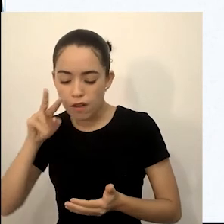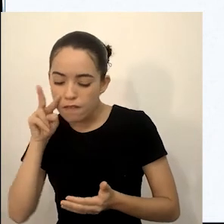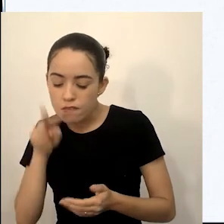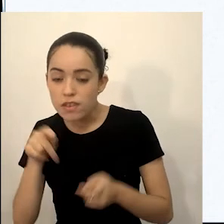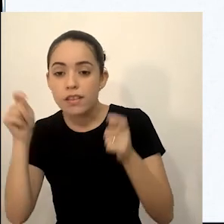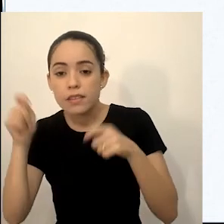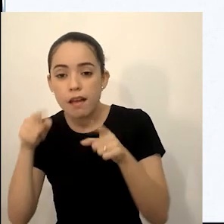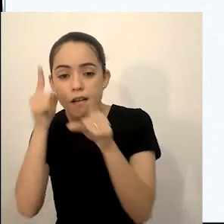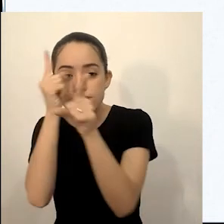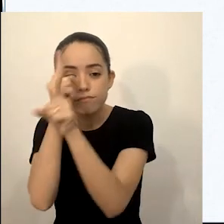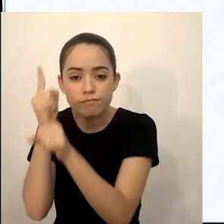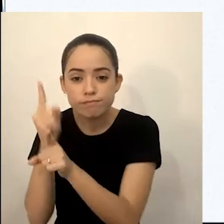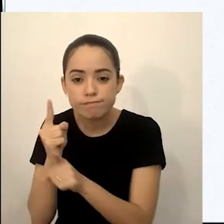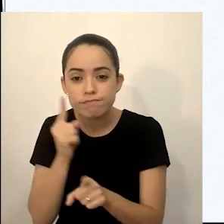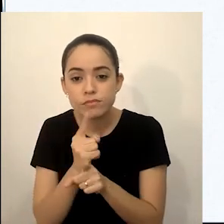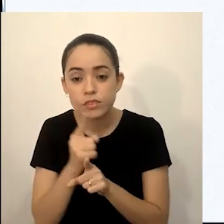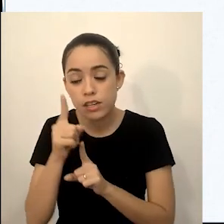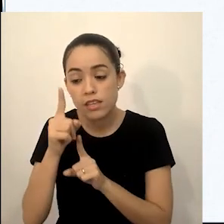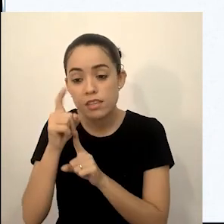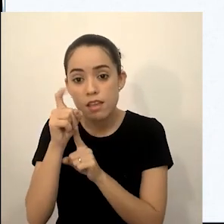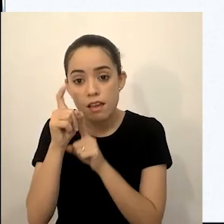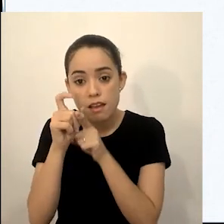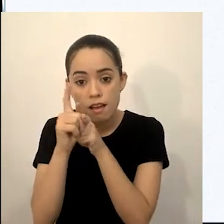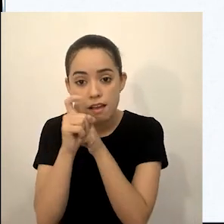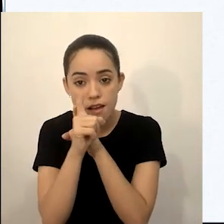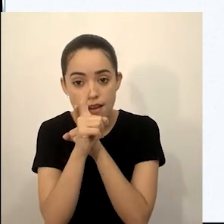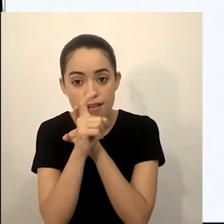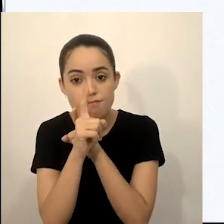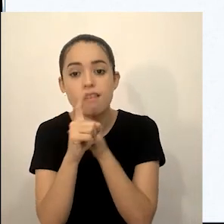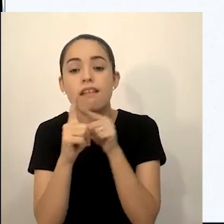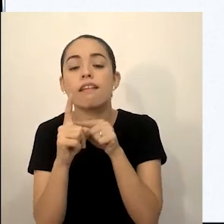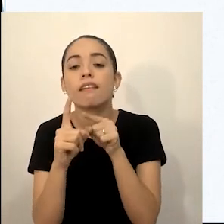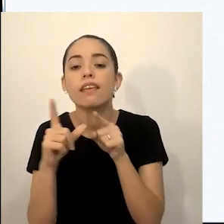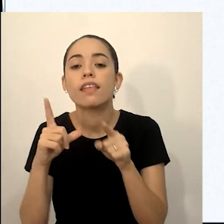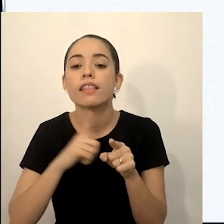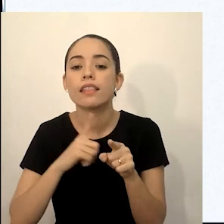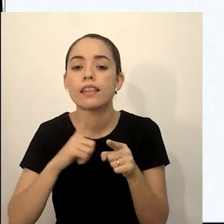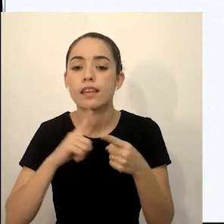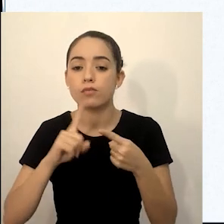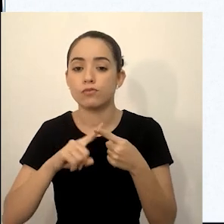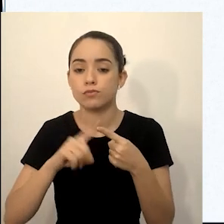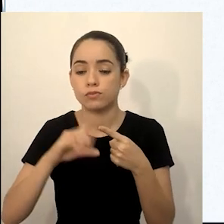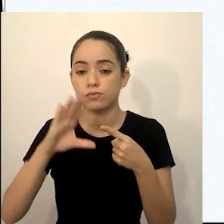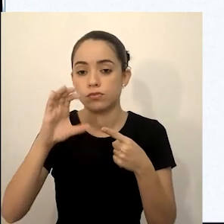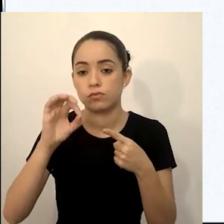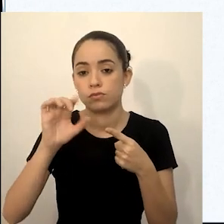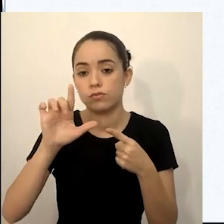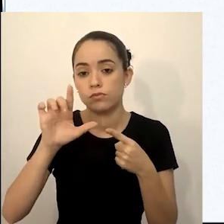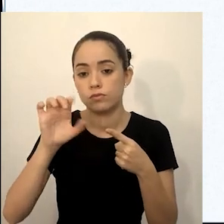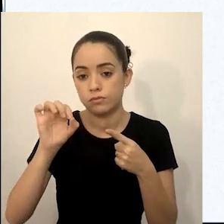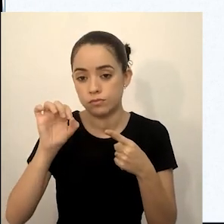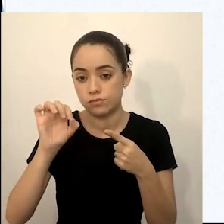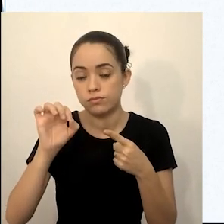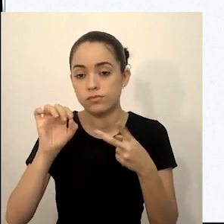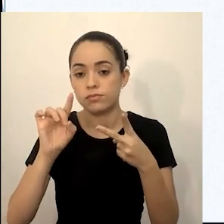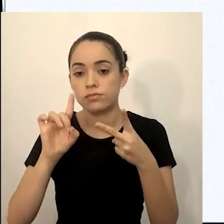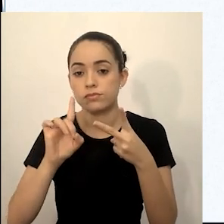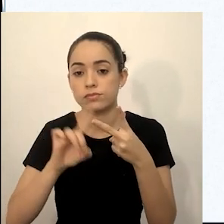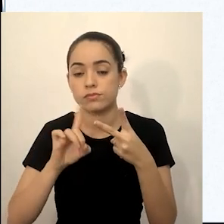é possível dividir-se a cauda em região do colo,